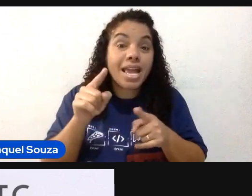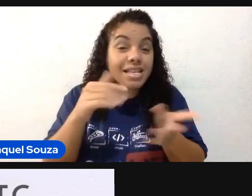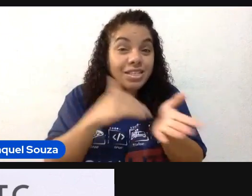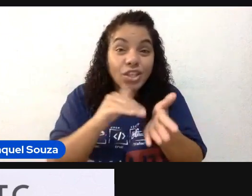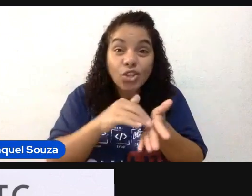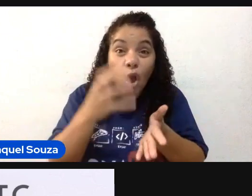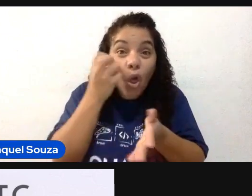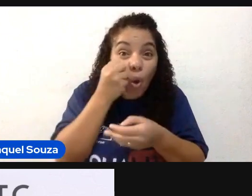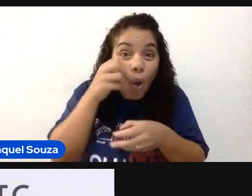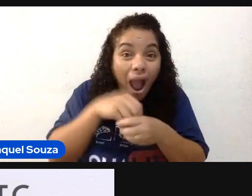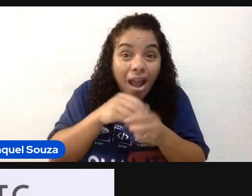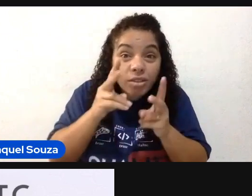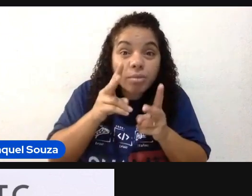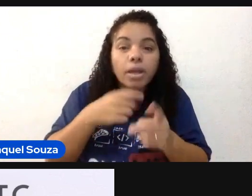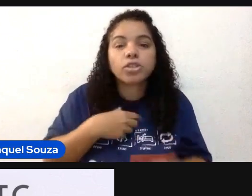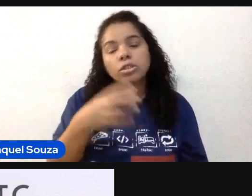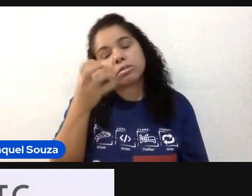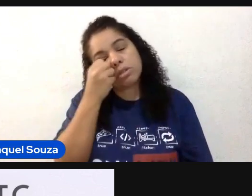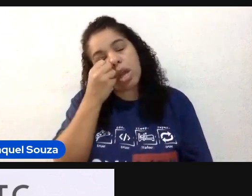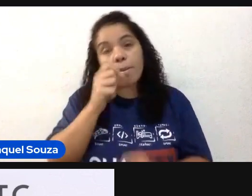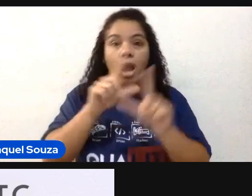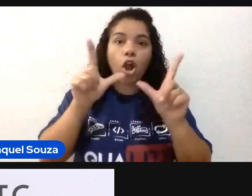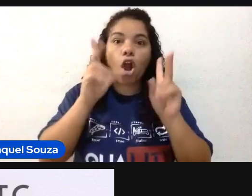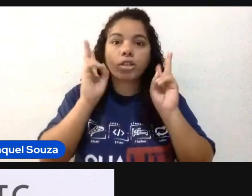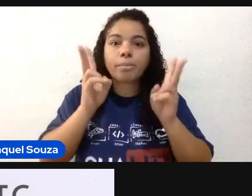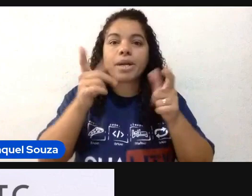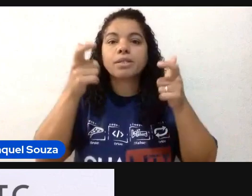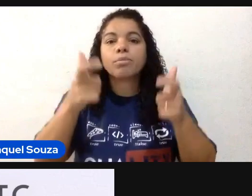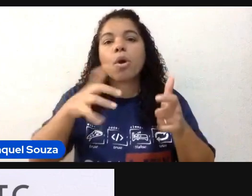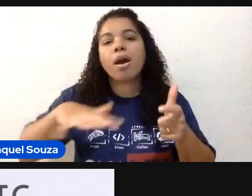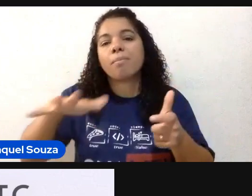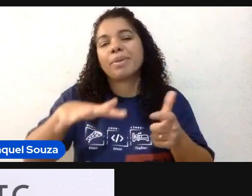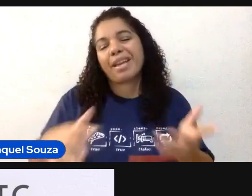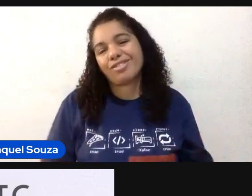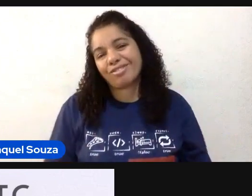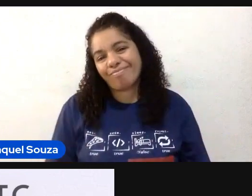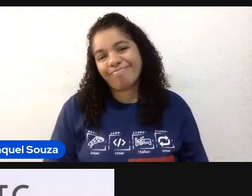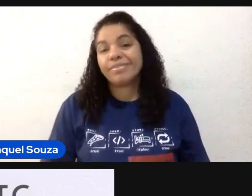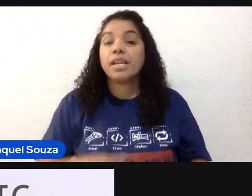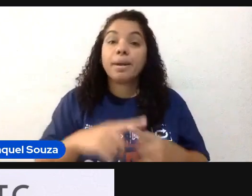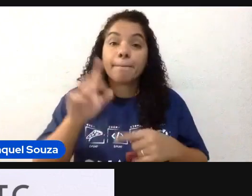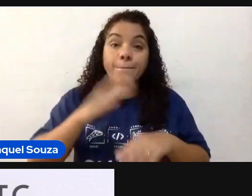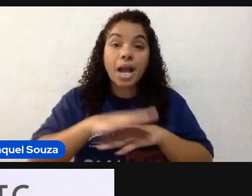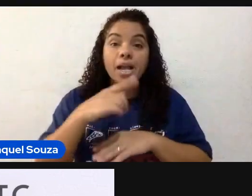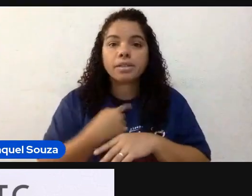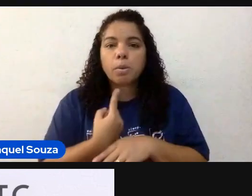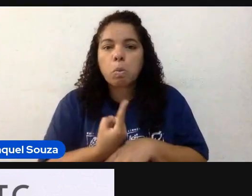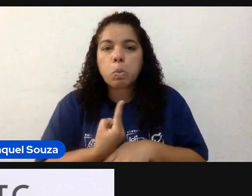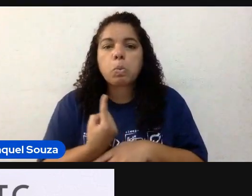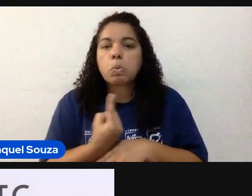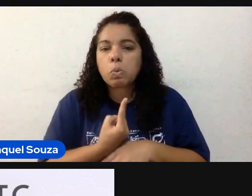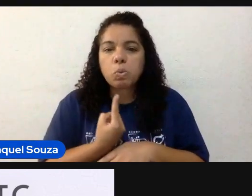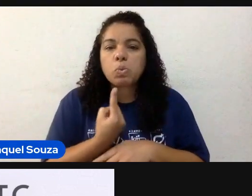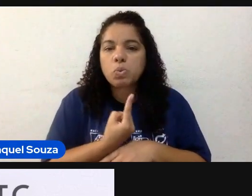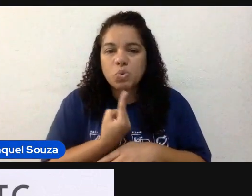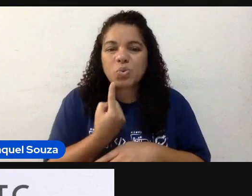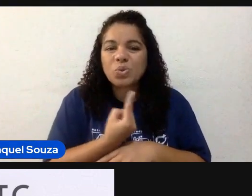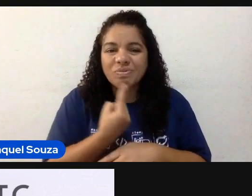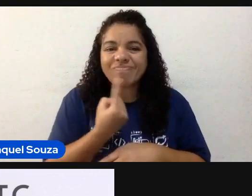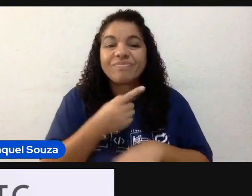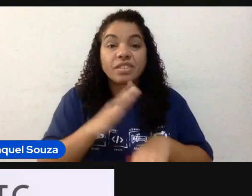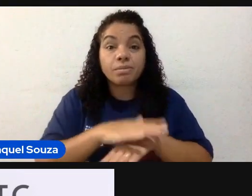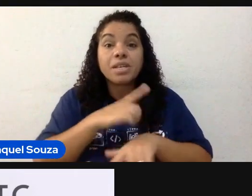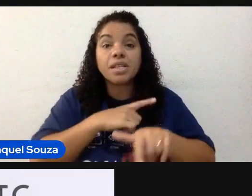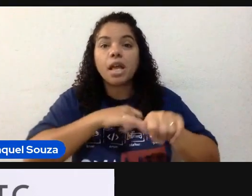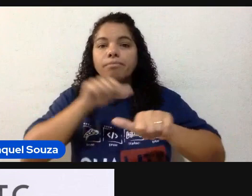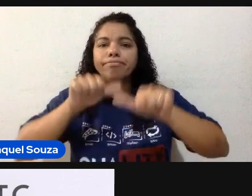quarto, a gente dorme e acorda o dia inteiro no mesmo ambiente. E aí, quanto mais a gente se isola, mais a chance da gente começar a ter essa